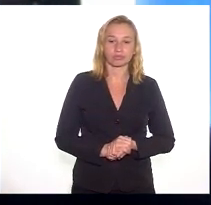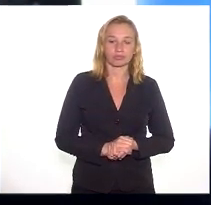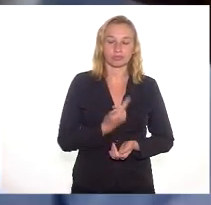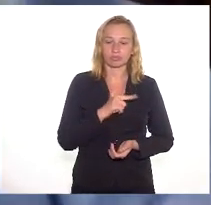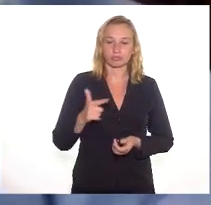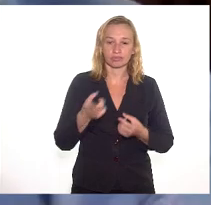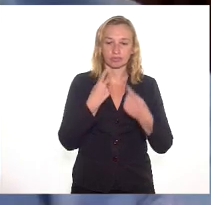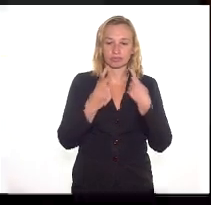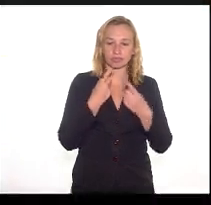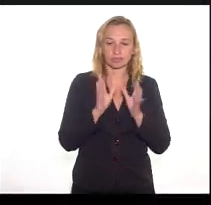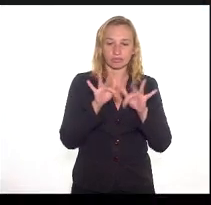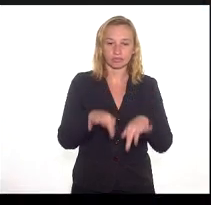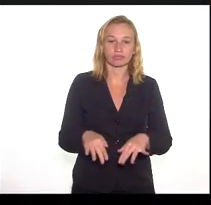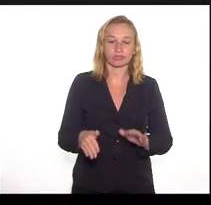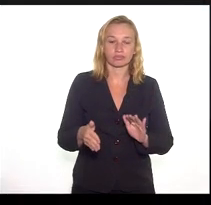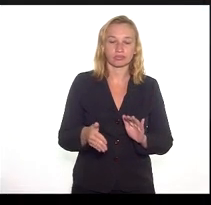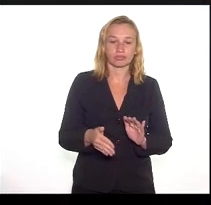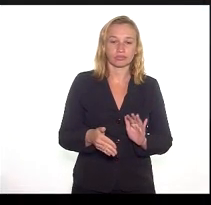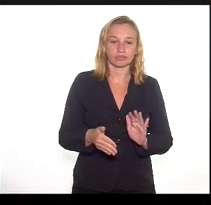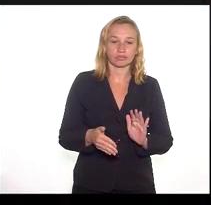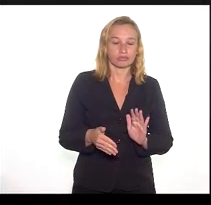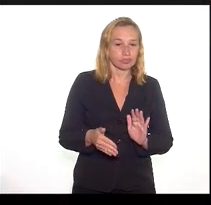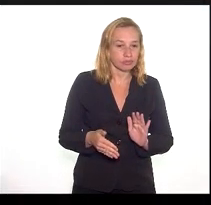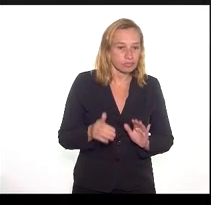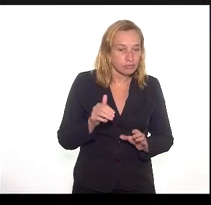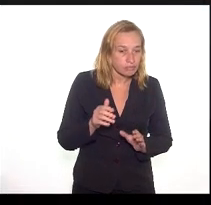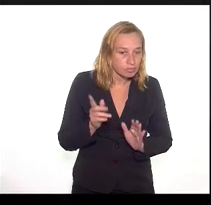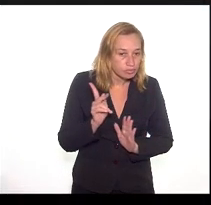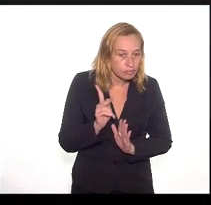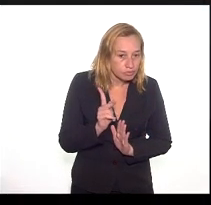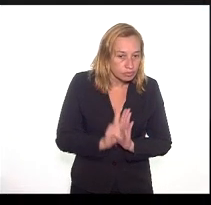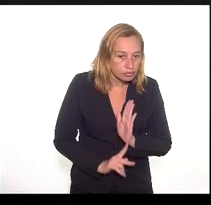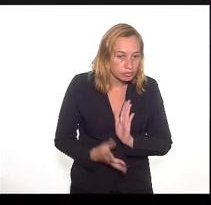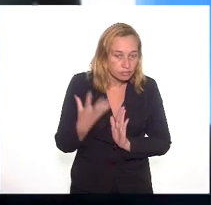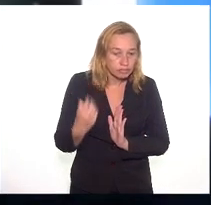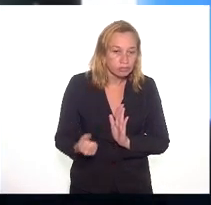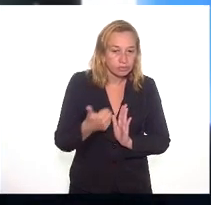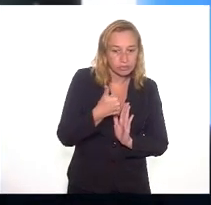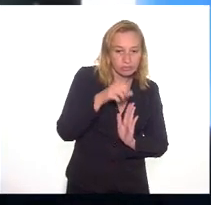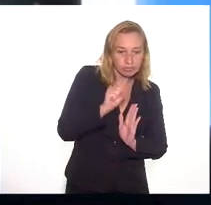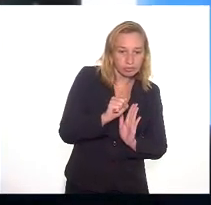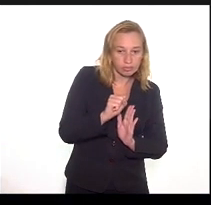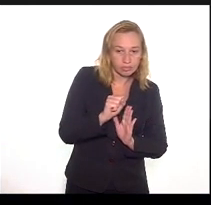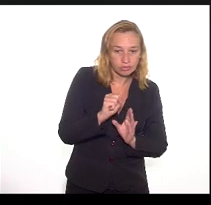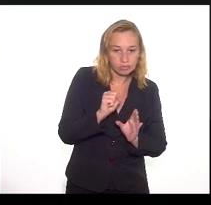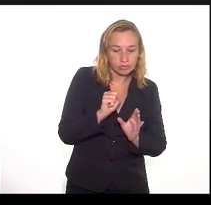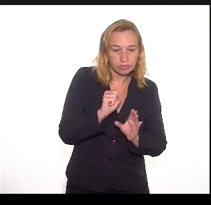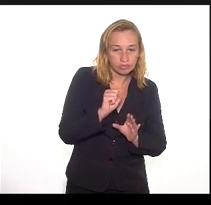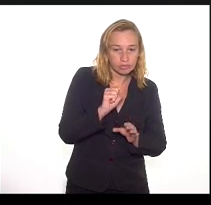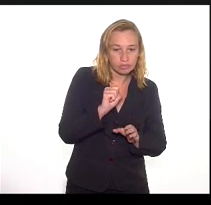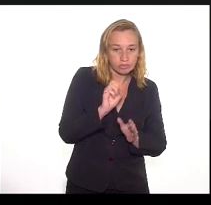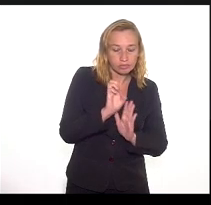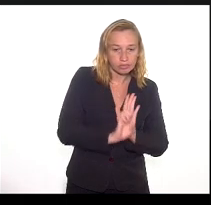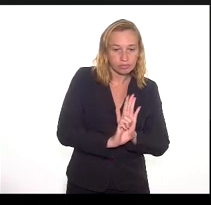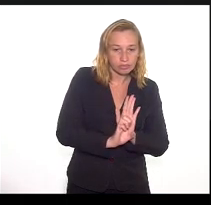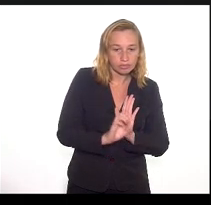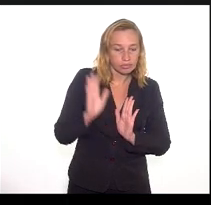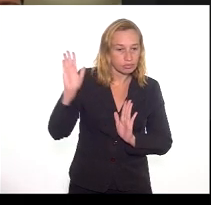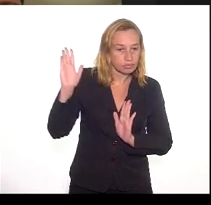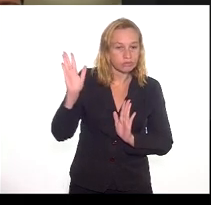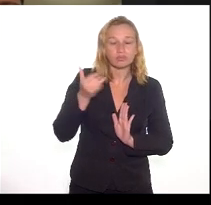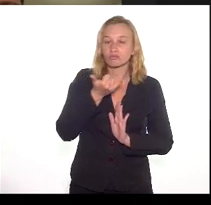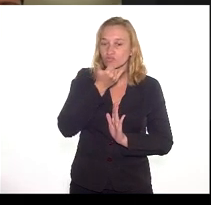Não havendo quem queira discutir, encerrada a discussão. O projeto recebeu 18 emendas. Presidente, já emitiu. Foi não, deputado. Deputado Valdec, para